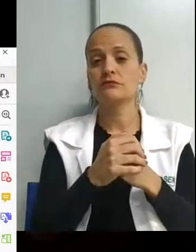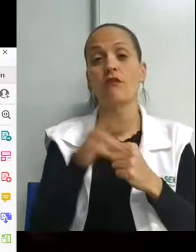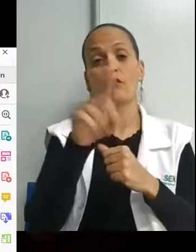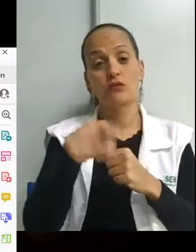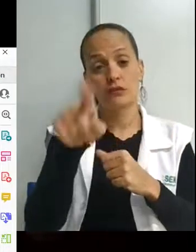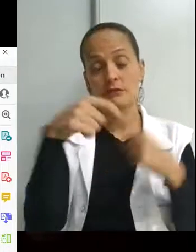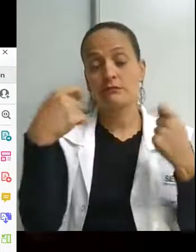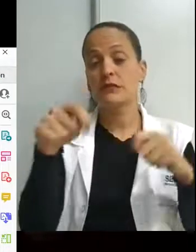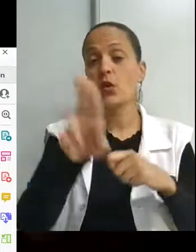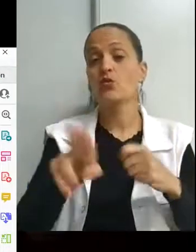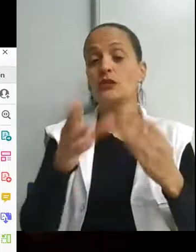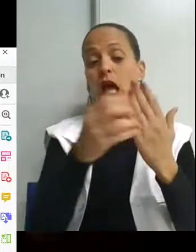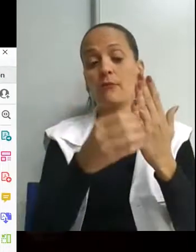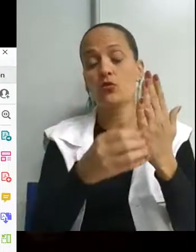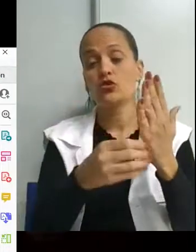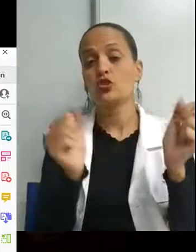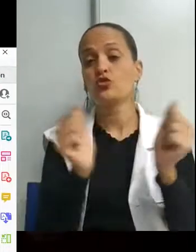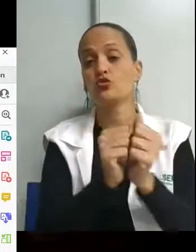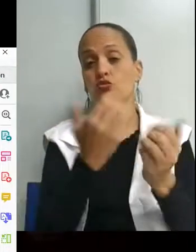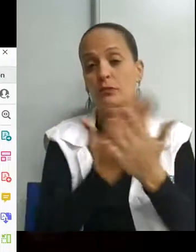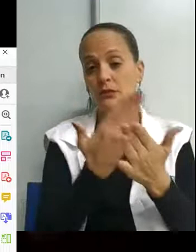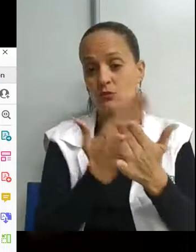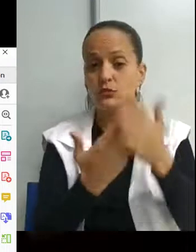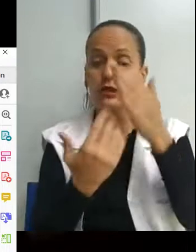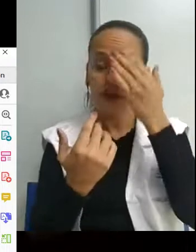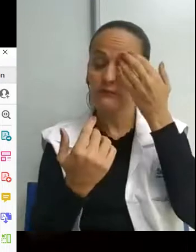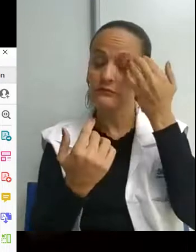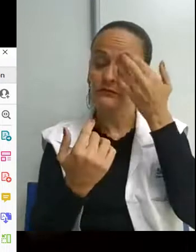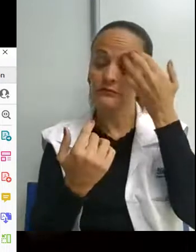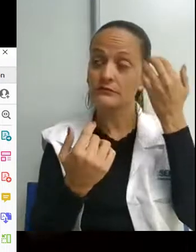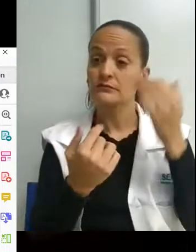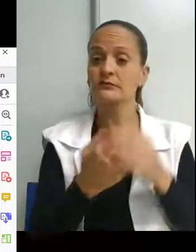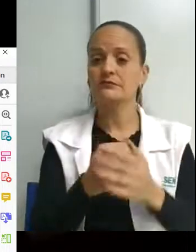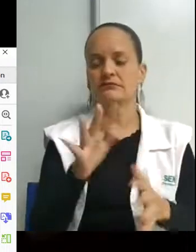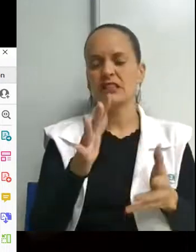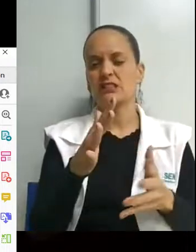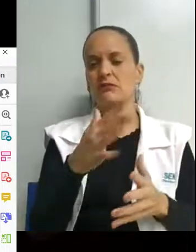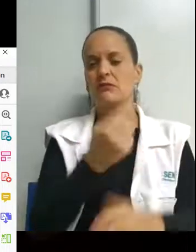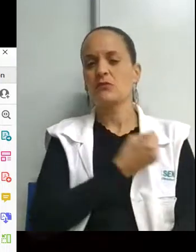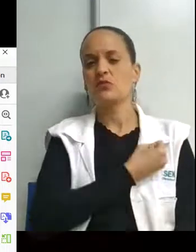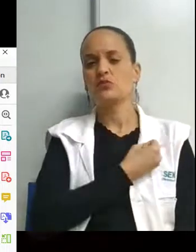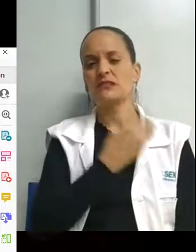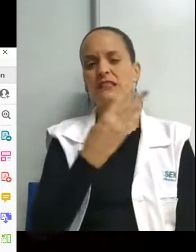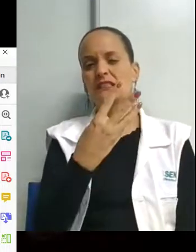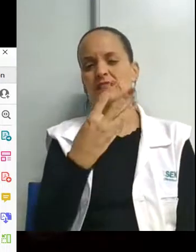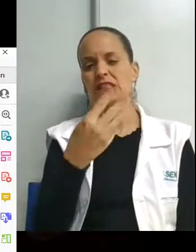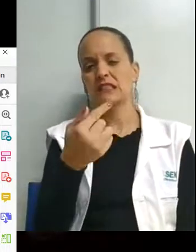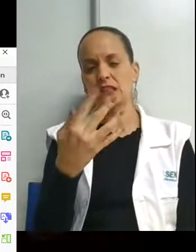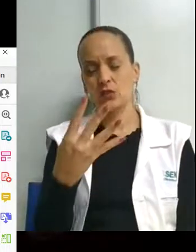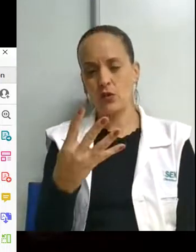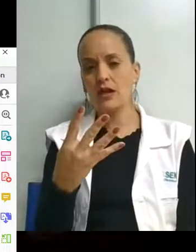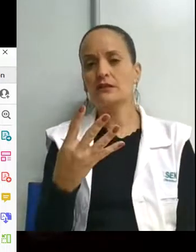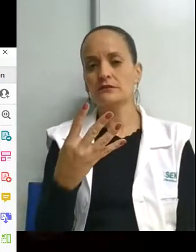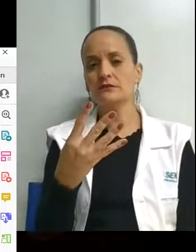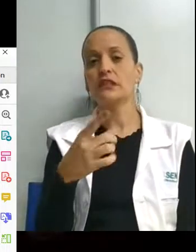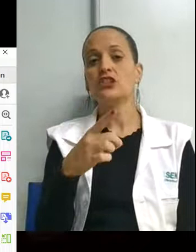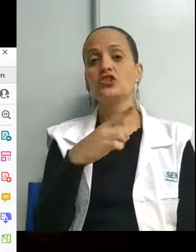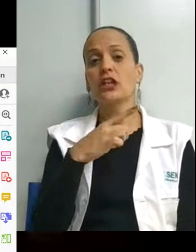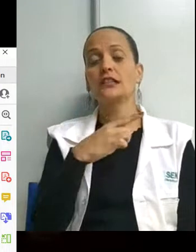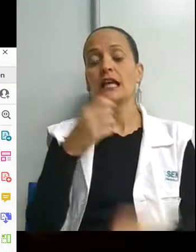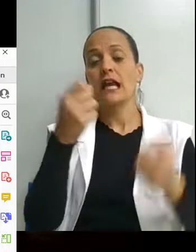na apostila, ó, lá no segundo volume da apostila, na página 364, já tem essa definição aqui,